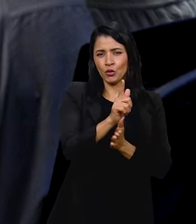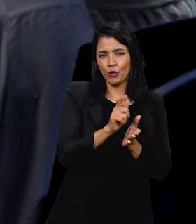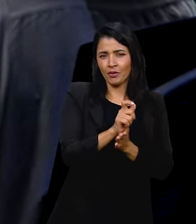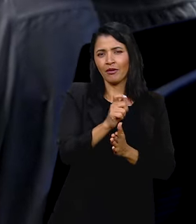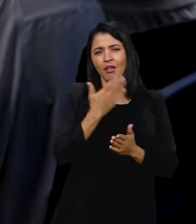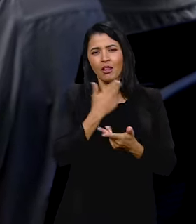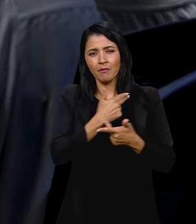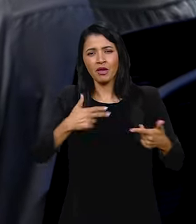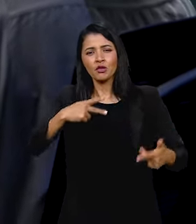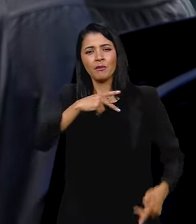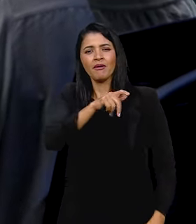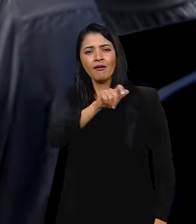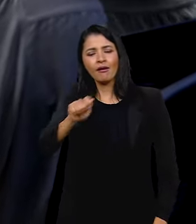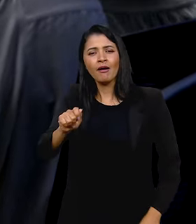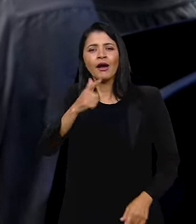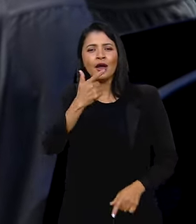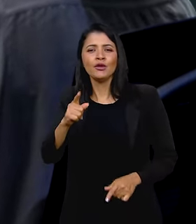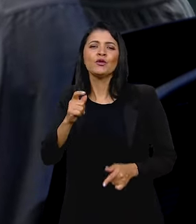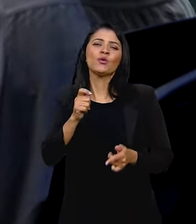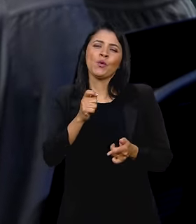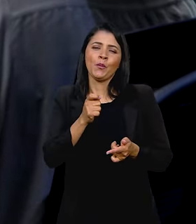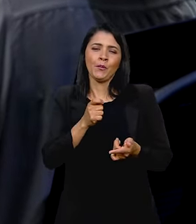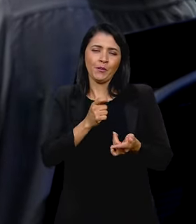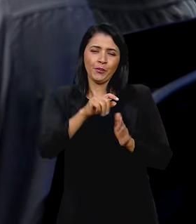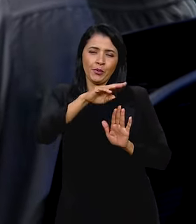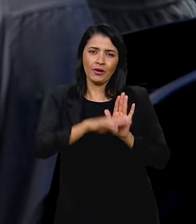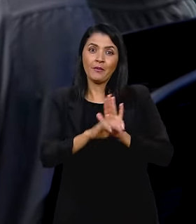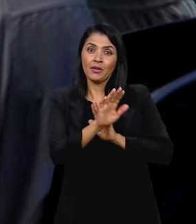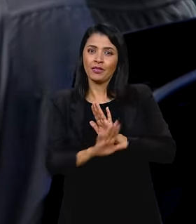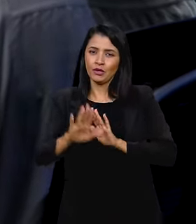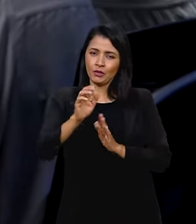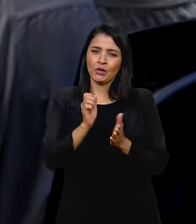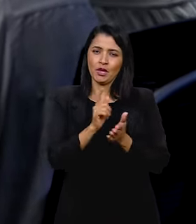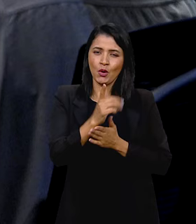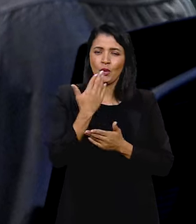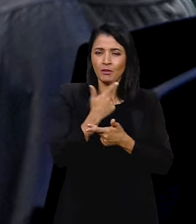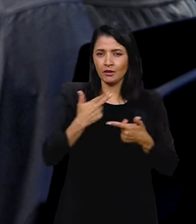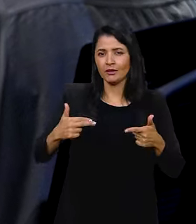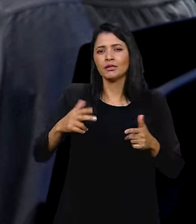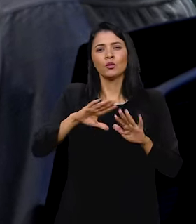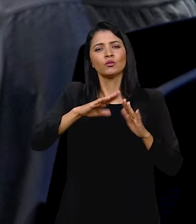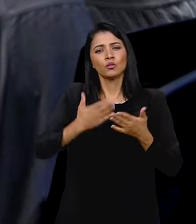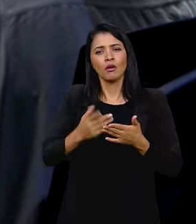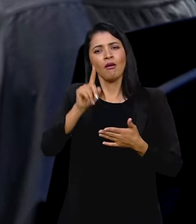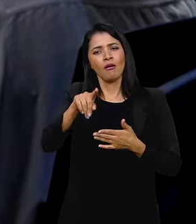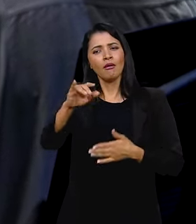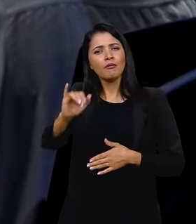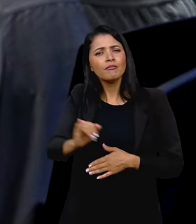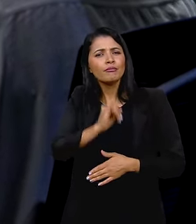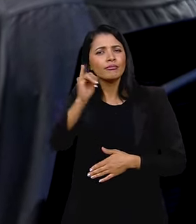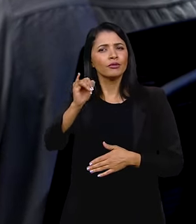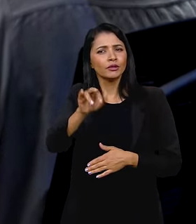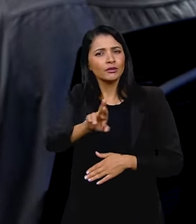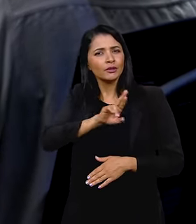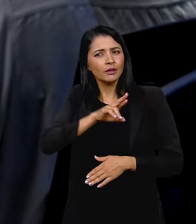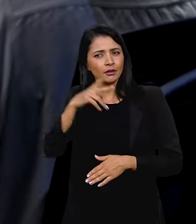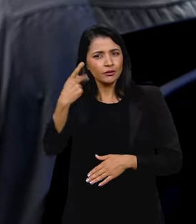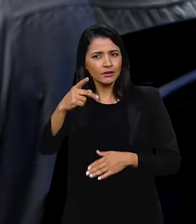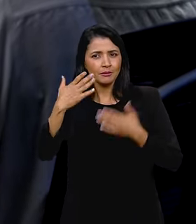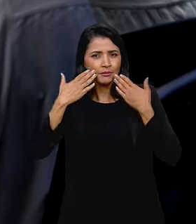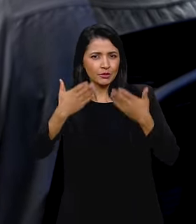alimentos oaa e o programa nacional de alimentação escolar são parte importante aí desse resultado que a senhora está apresentando hoje